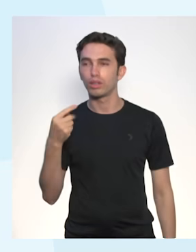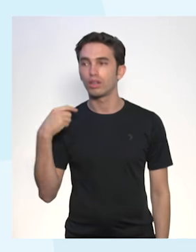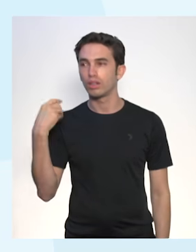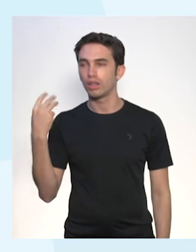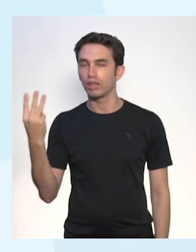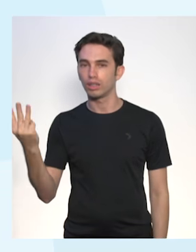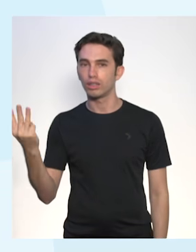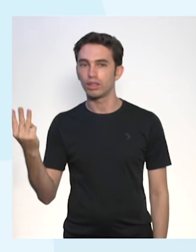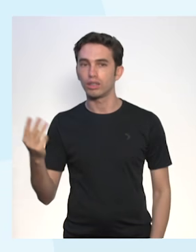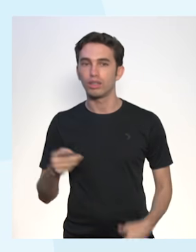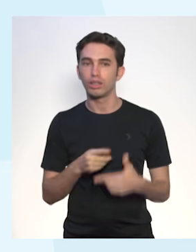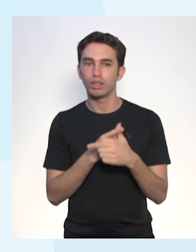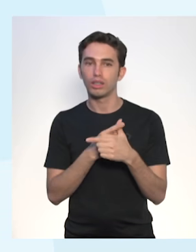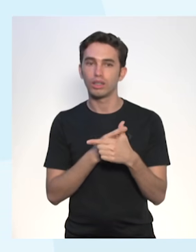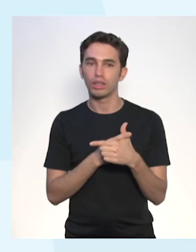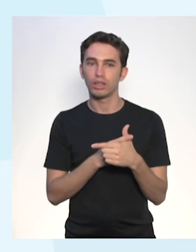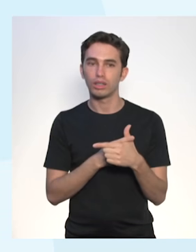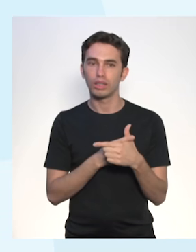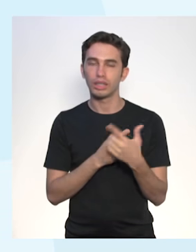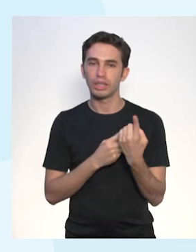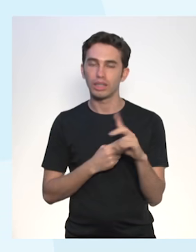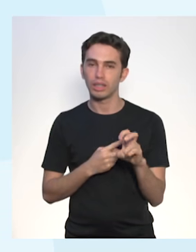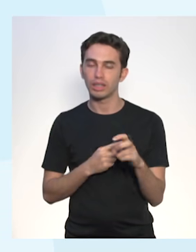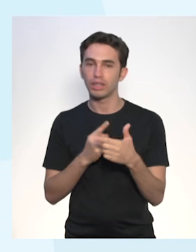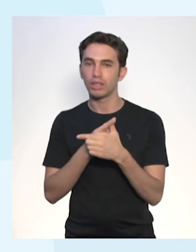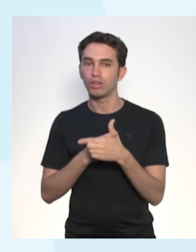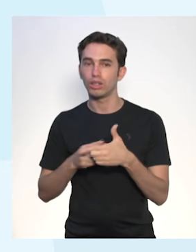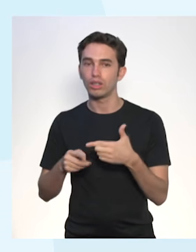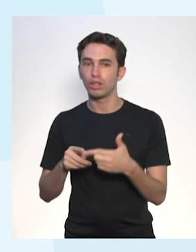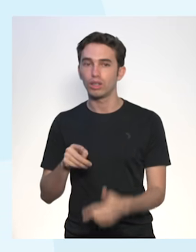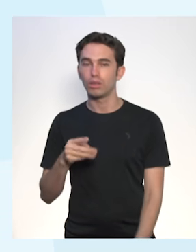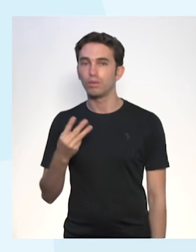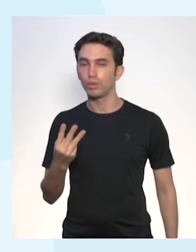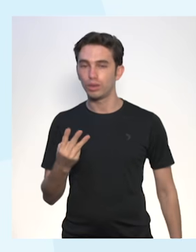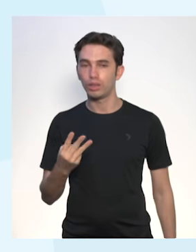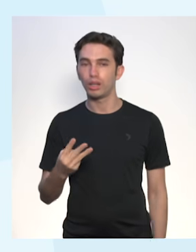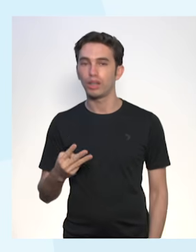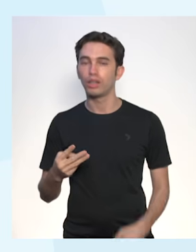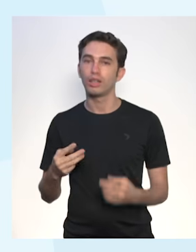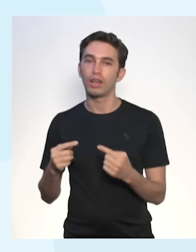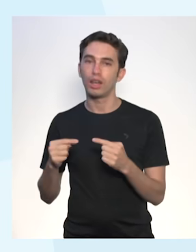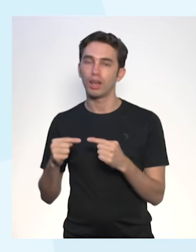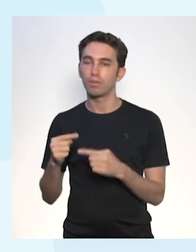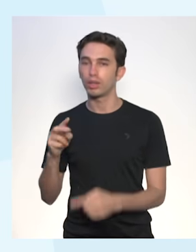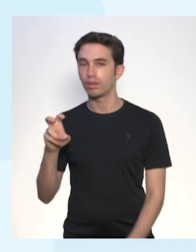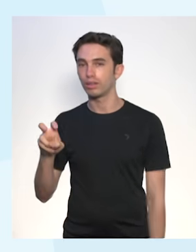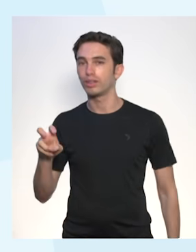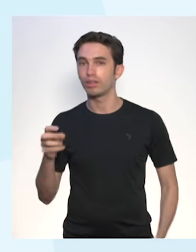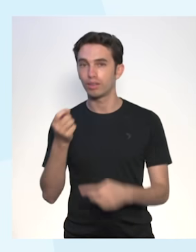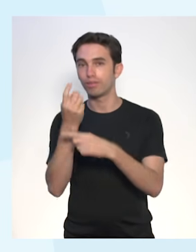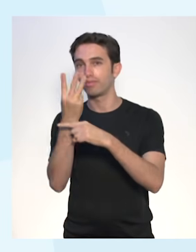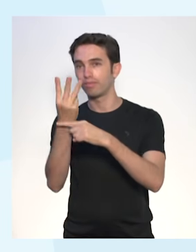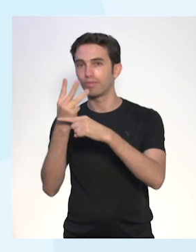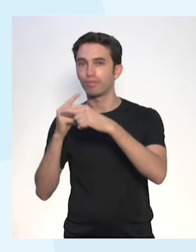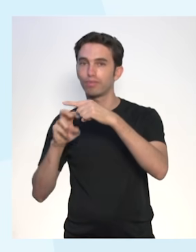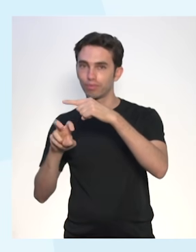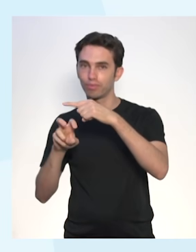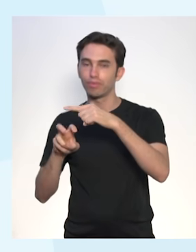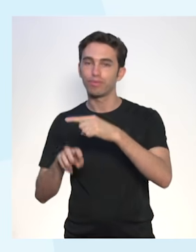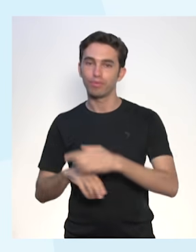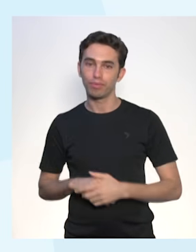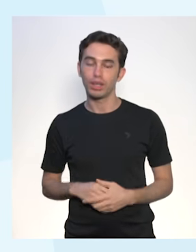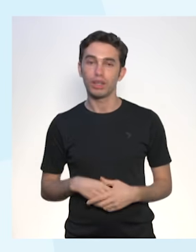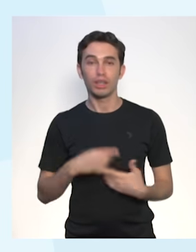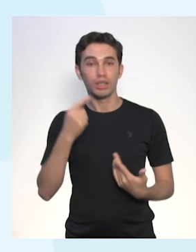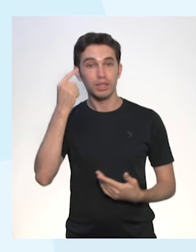dar 5. E aí vai se transformar na fração 3 quintos. Ok. Certo? Certo. Essa ideia, Osmar,